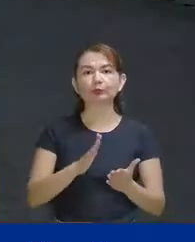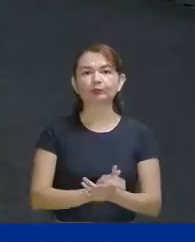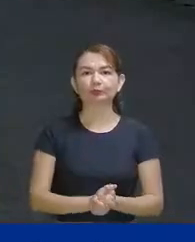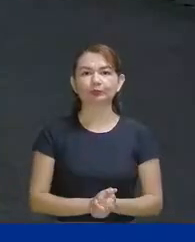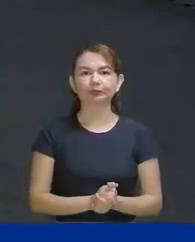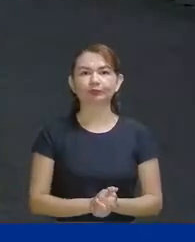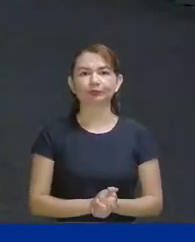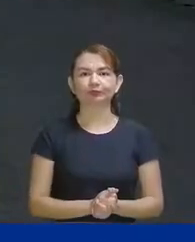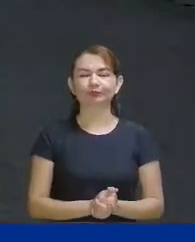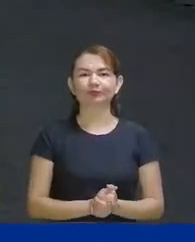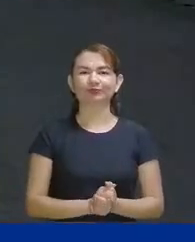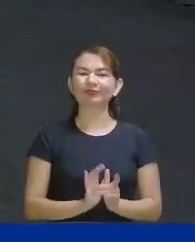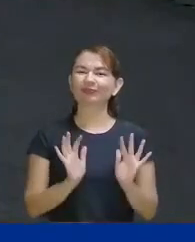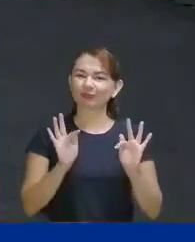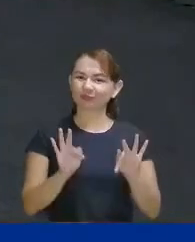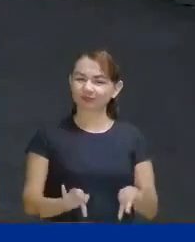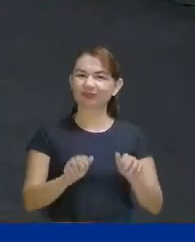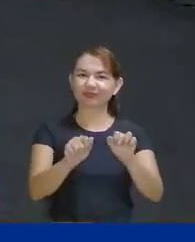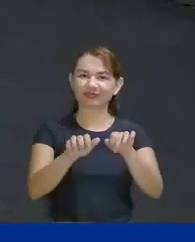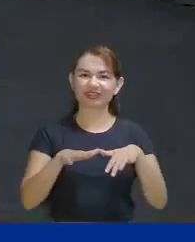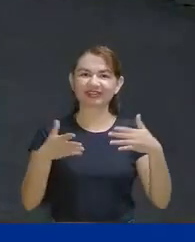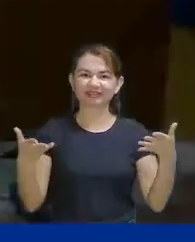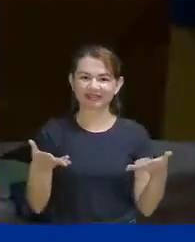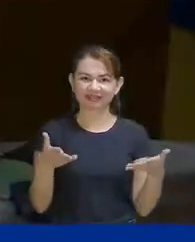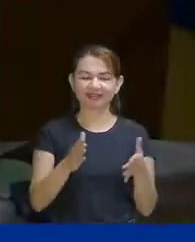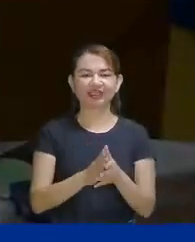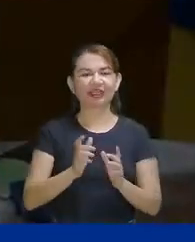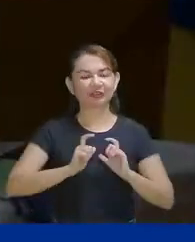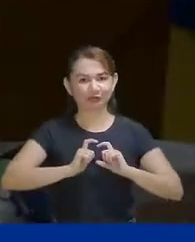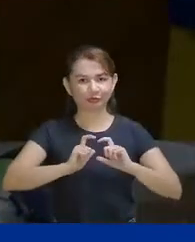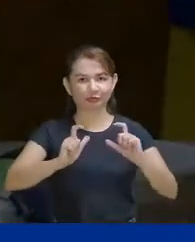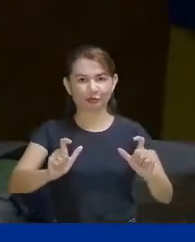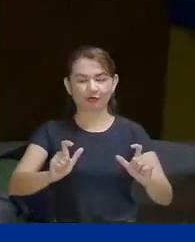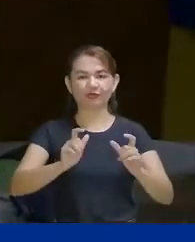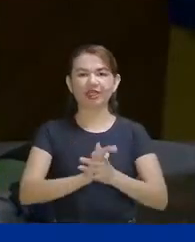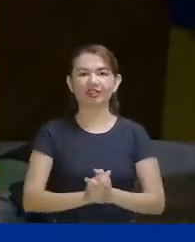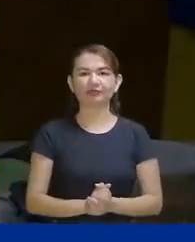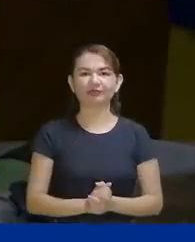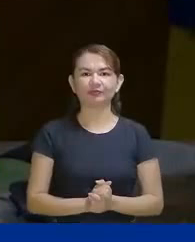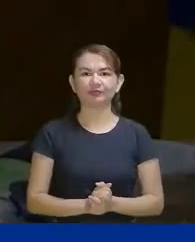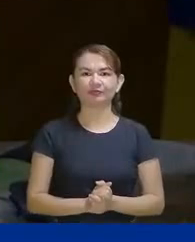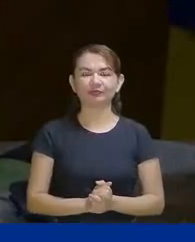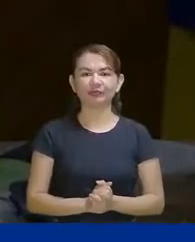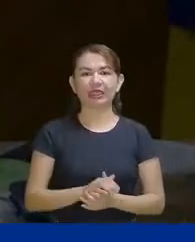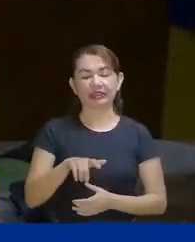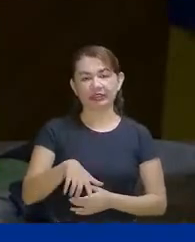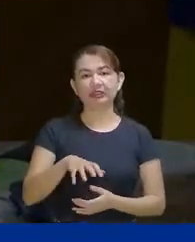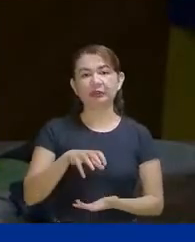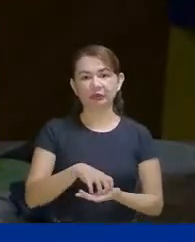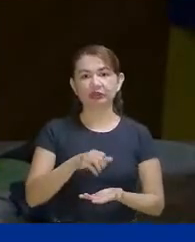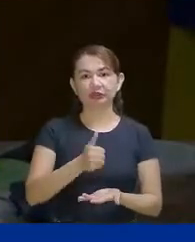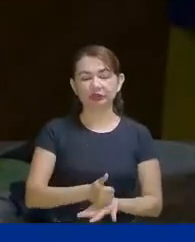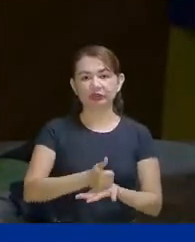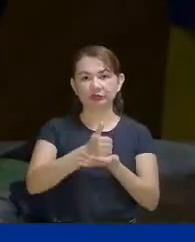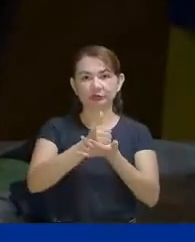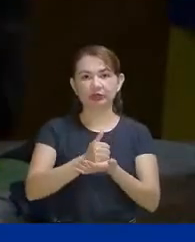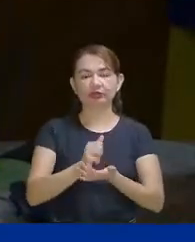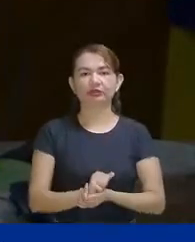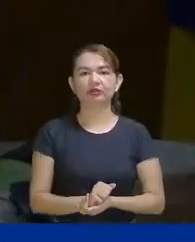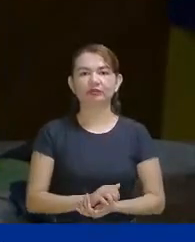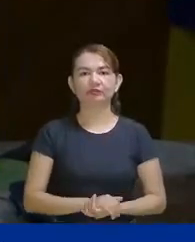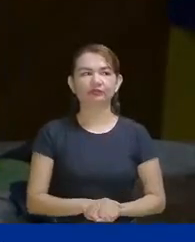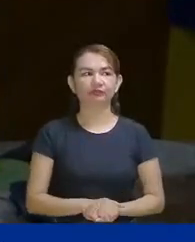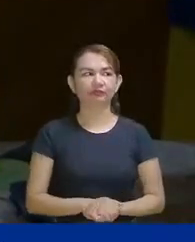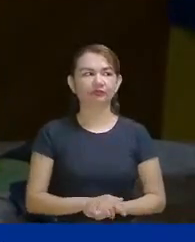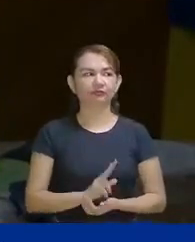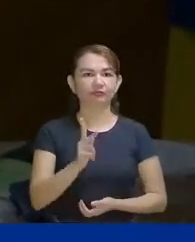então resta encerrar a nossa sessão e convidar novamente o núcleo de sustentabilidade, a Hanna, a vir aqui para